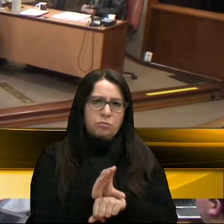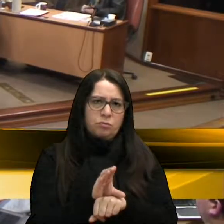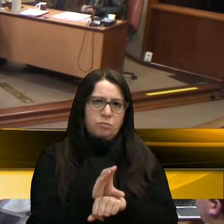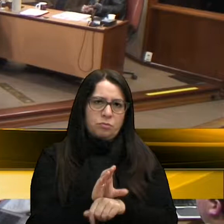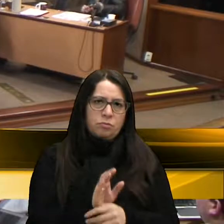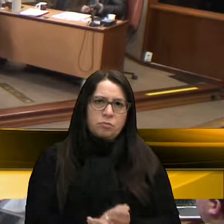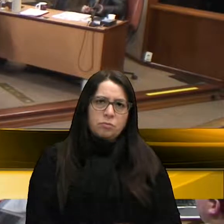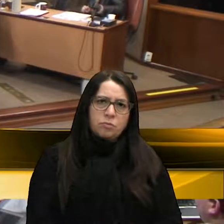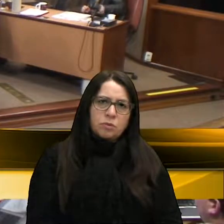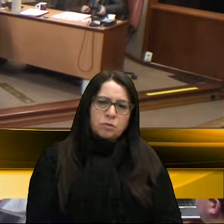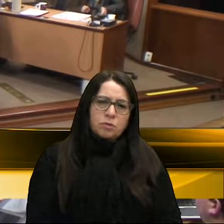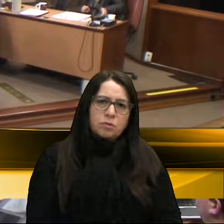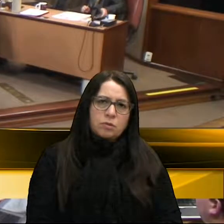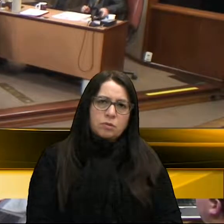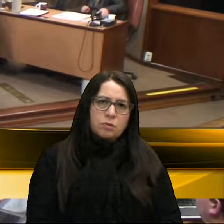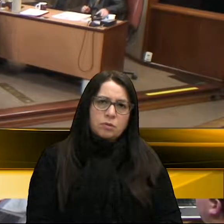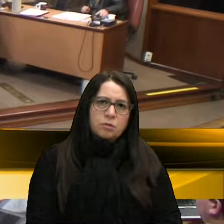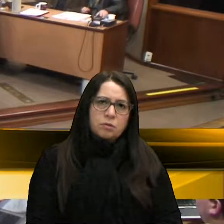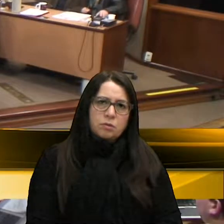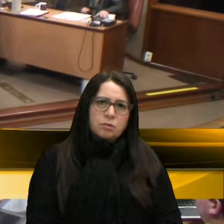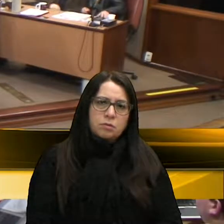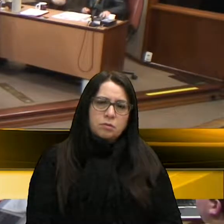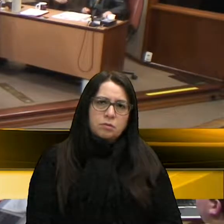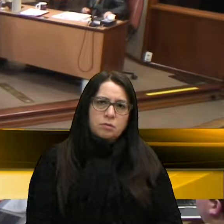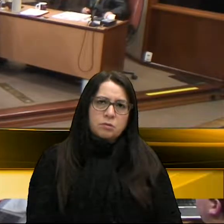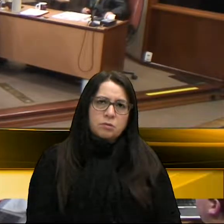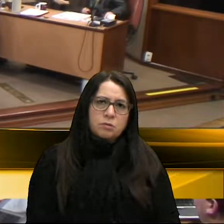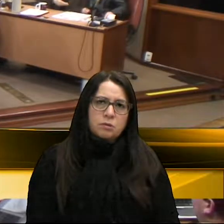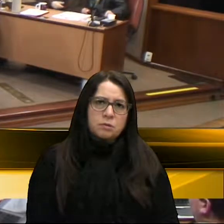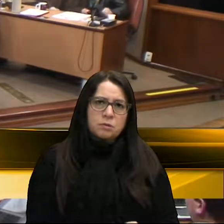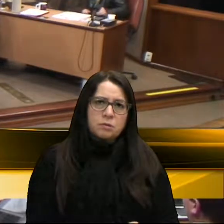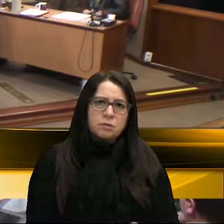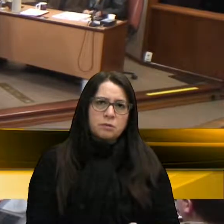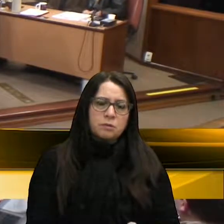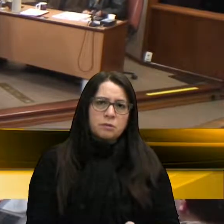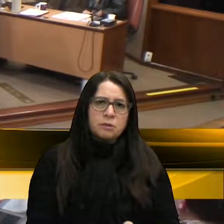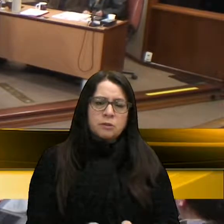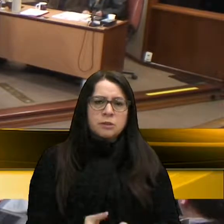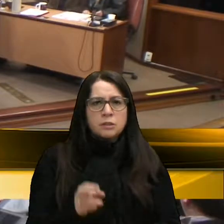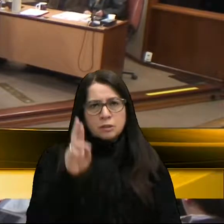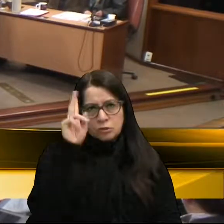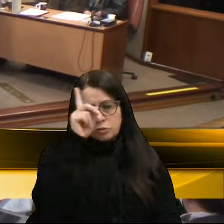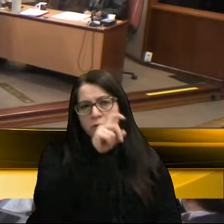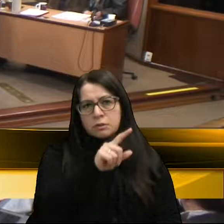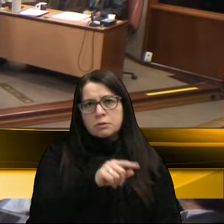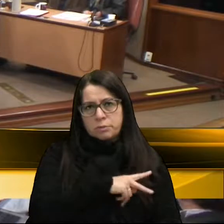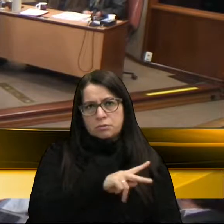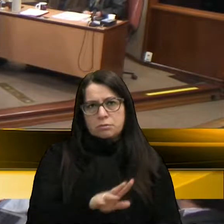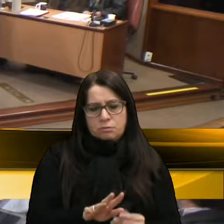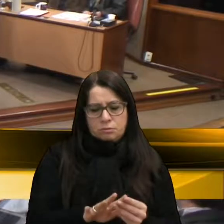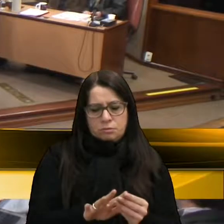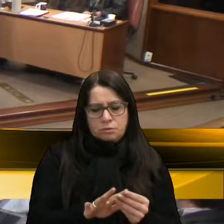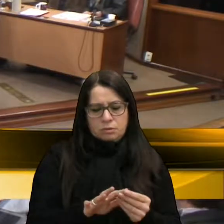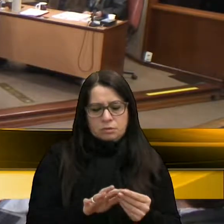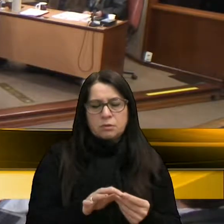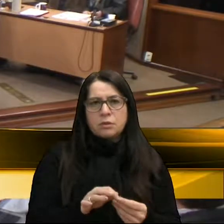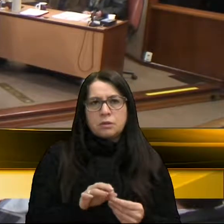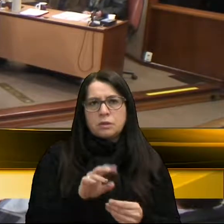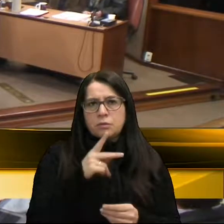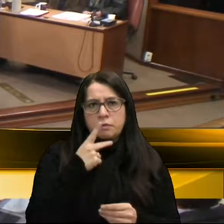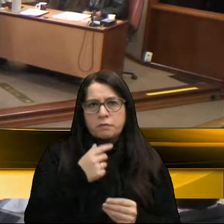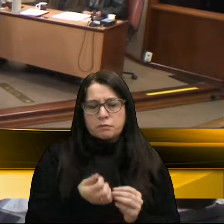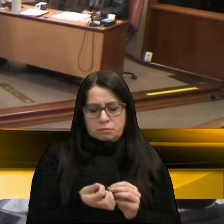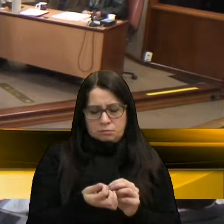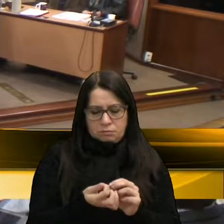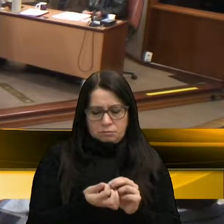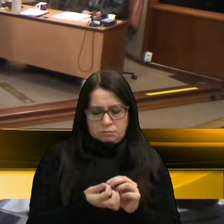inconstitucionalidade. Né? Tá difícil, realmente está difícil, senhor presidente. Eu vou abrir mão aqui da minha fala aqui. Seu